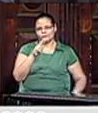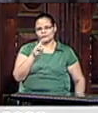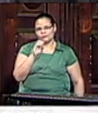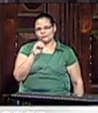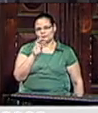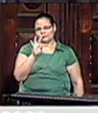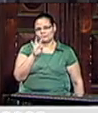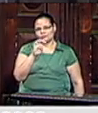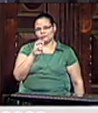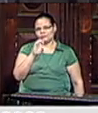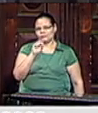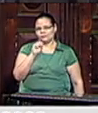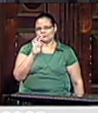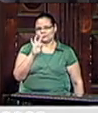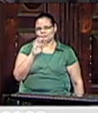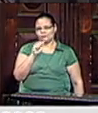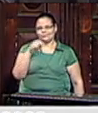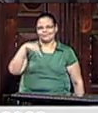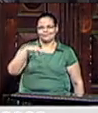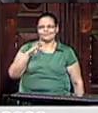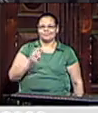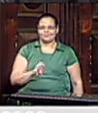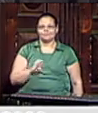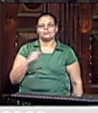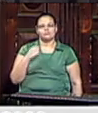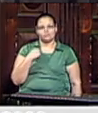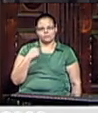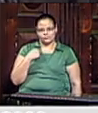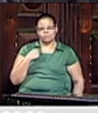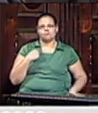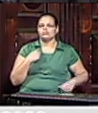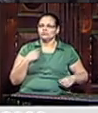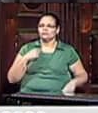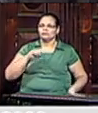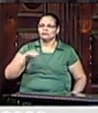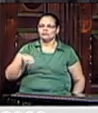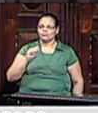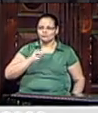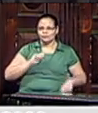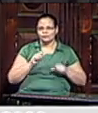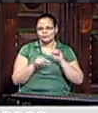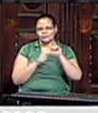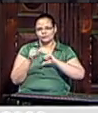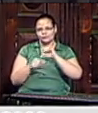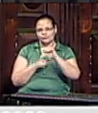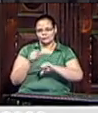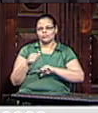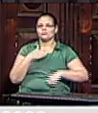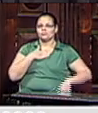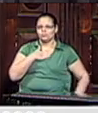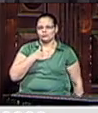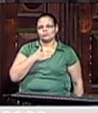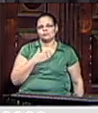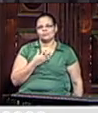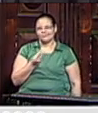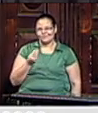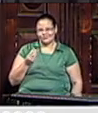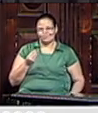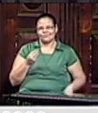Como sou um reformista e gosto muito